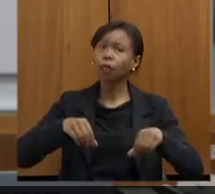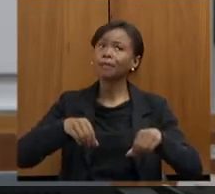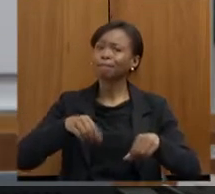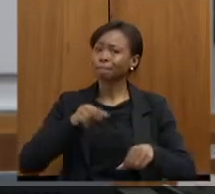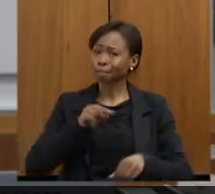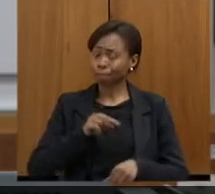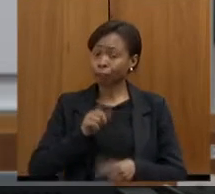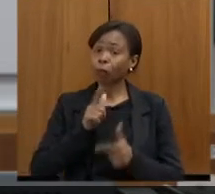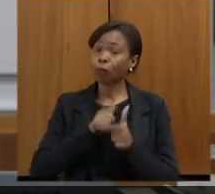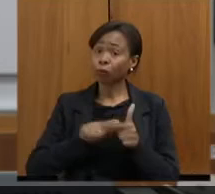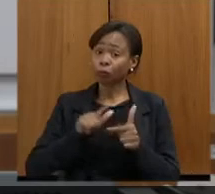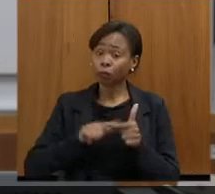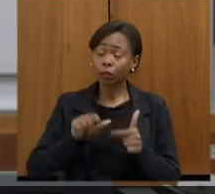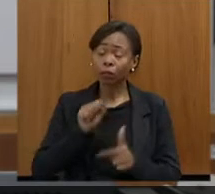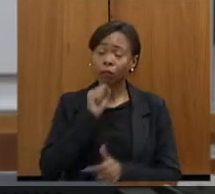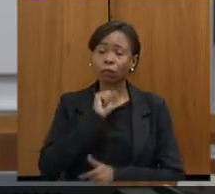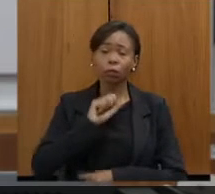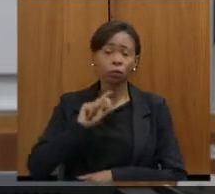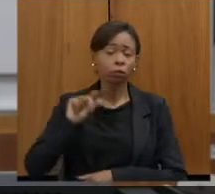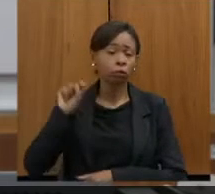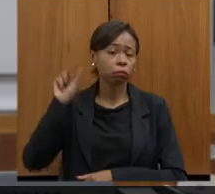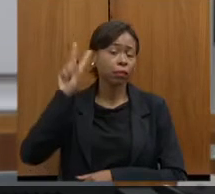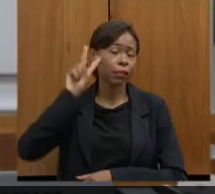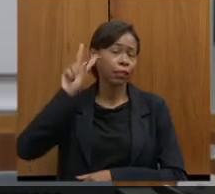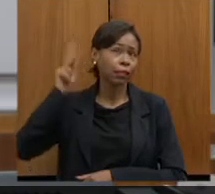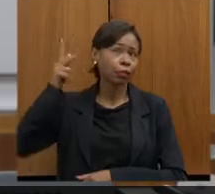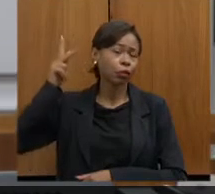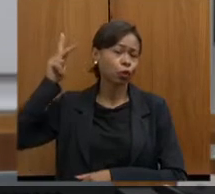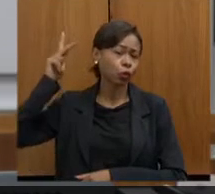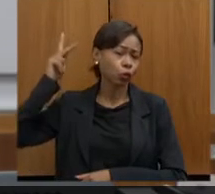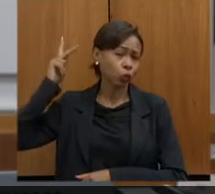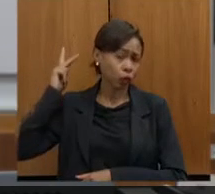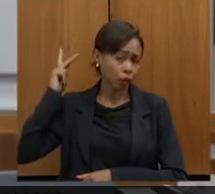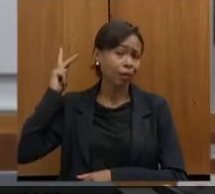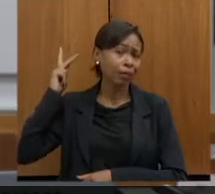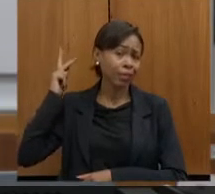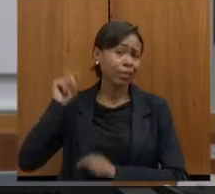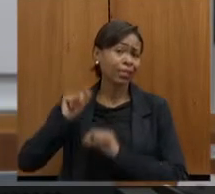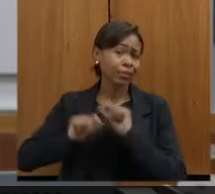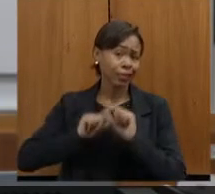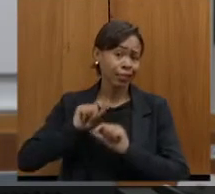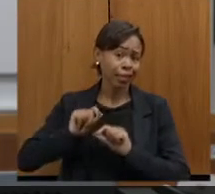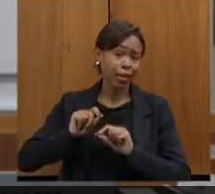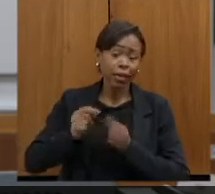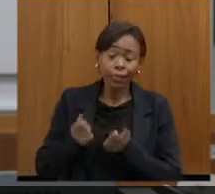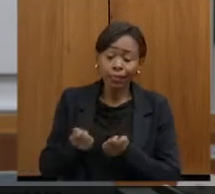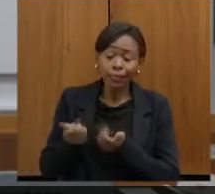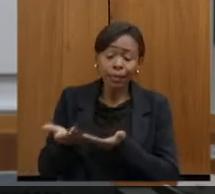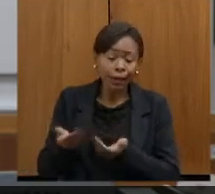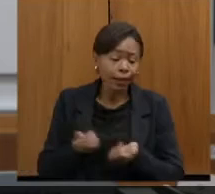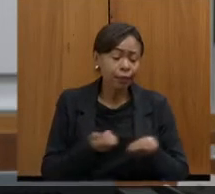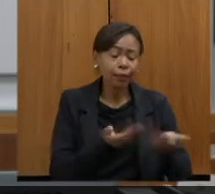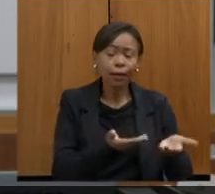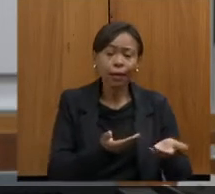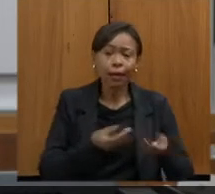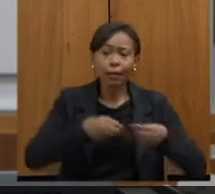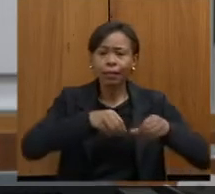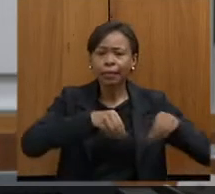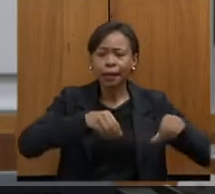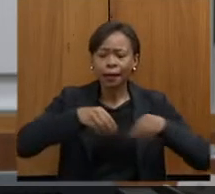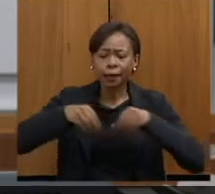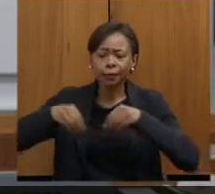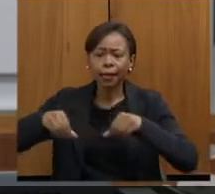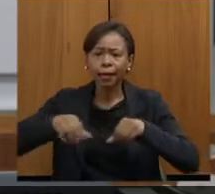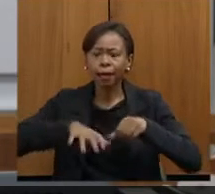um problema histórico, que decorre da distribuição de terras que foi acontecendo no nosso